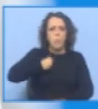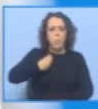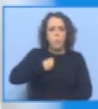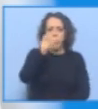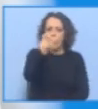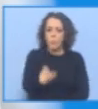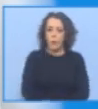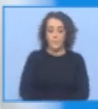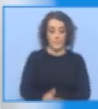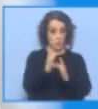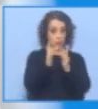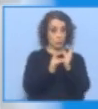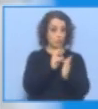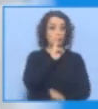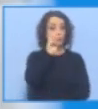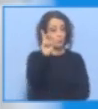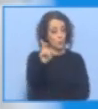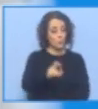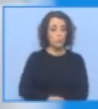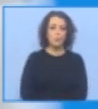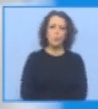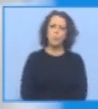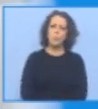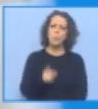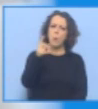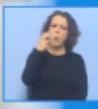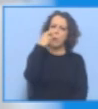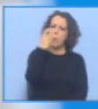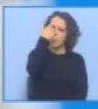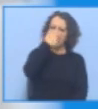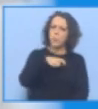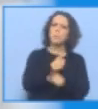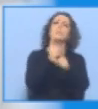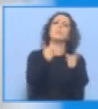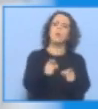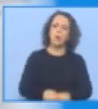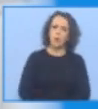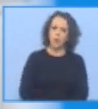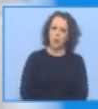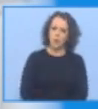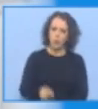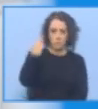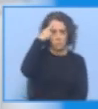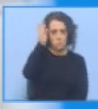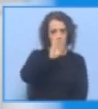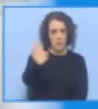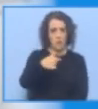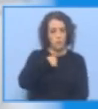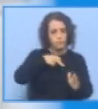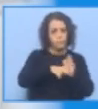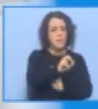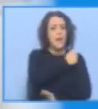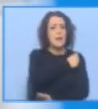Jesus respondeu-lhes: Porque me procuráveis? Não sabias que eu devia estar na casa de meu pai?